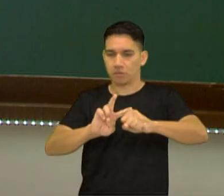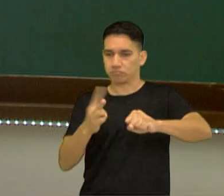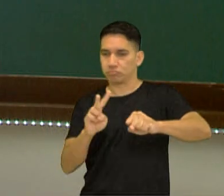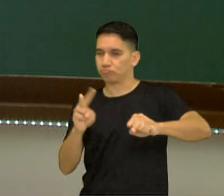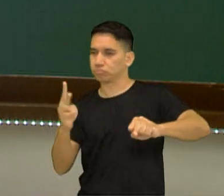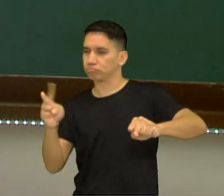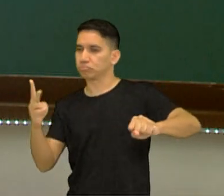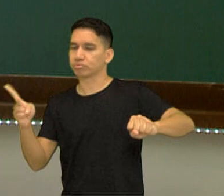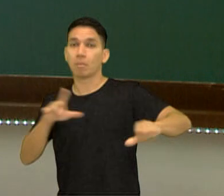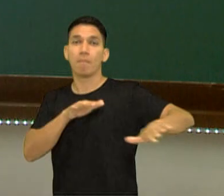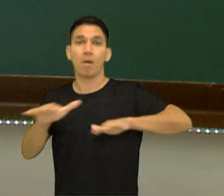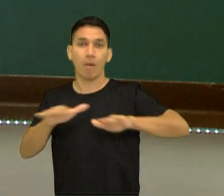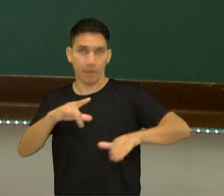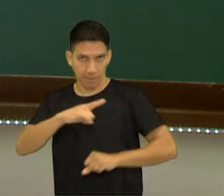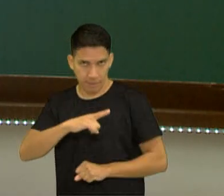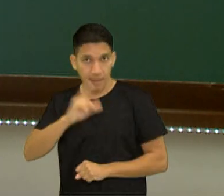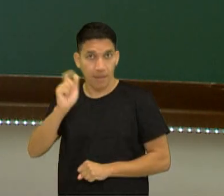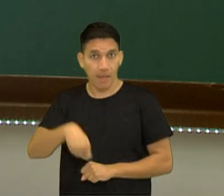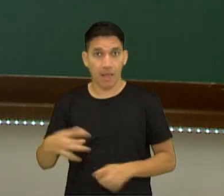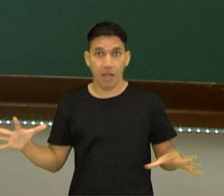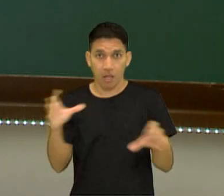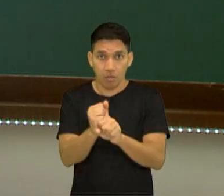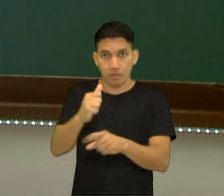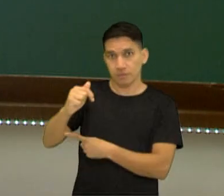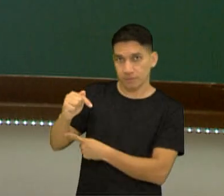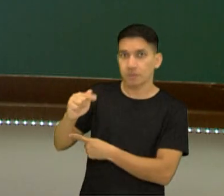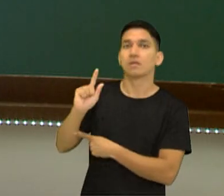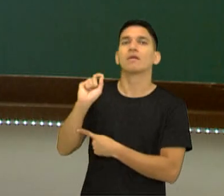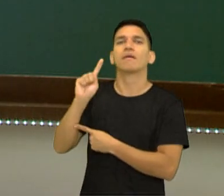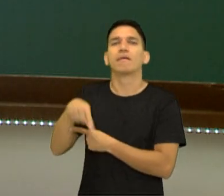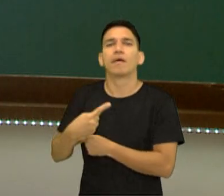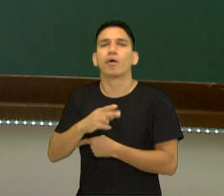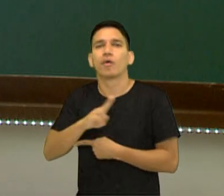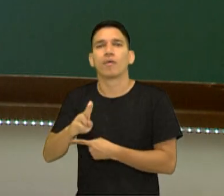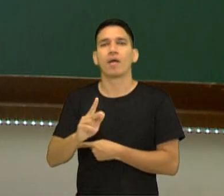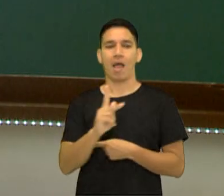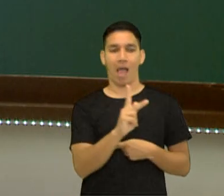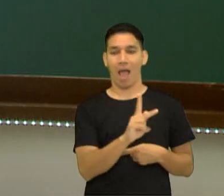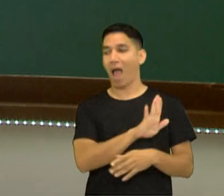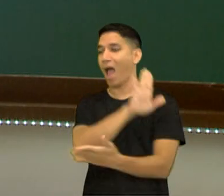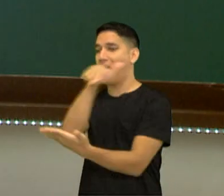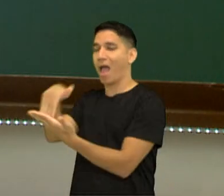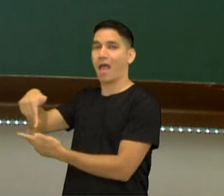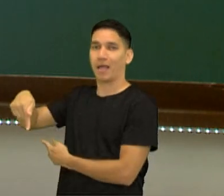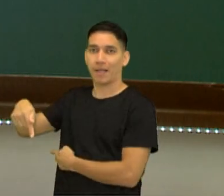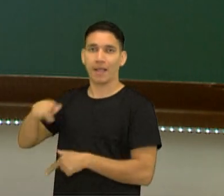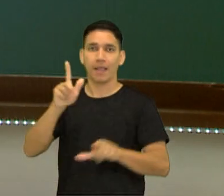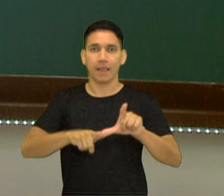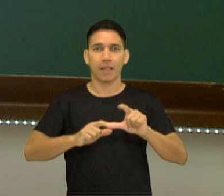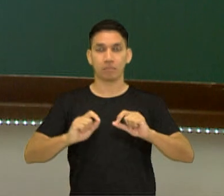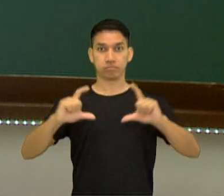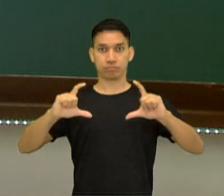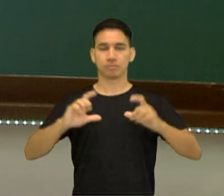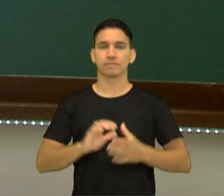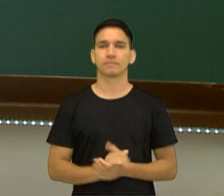se movimentando aí são 7 e denominados de K a Q com letras maiúsculas.